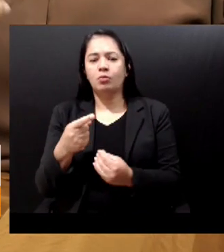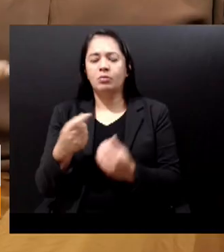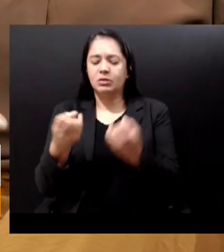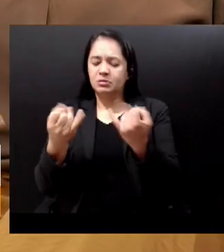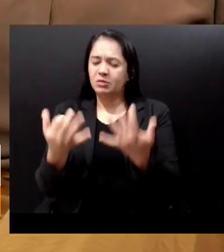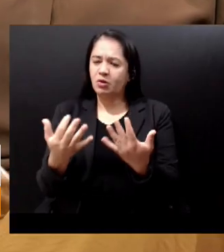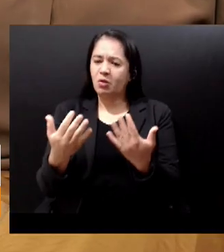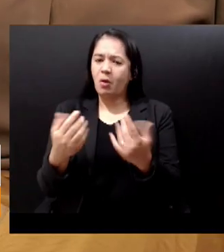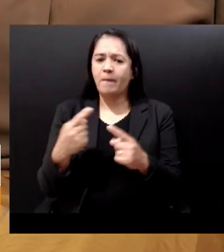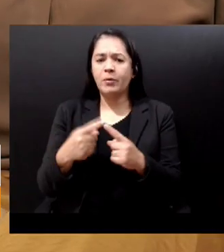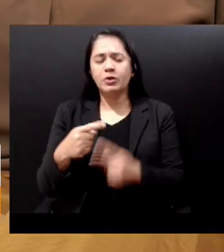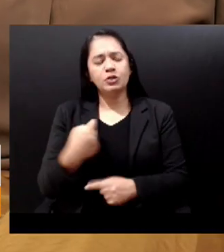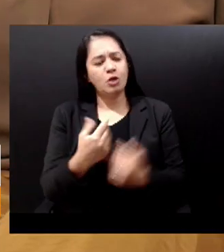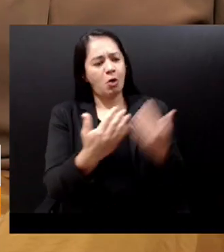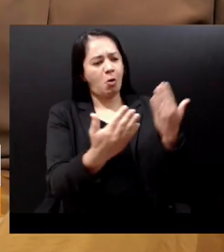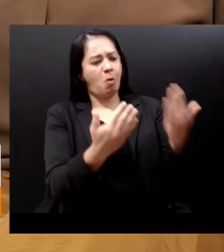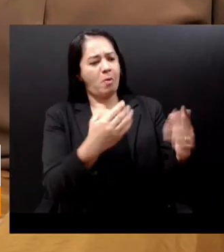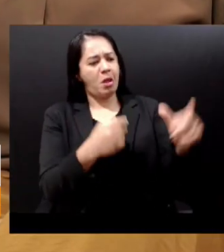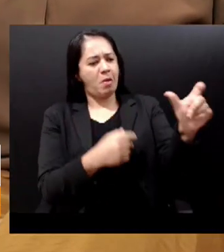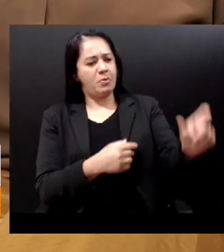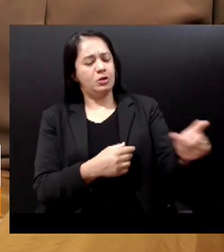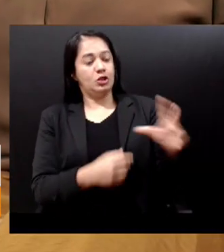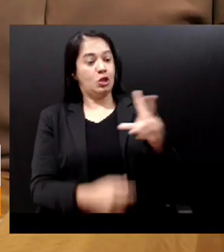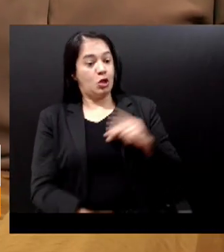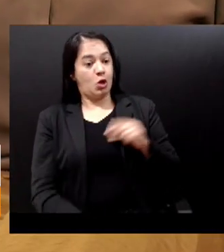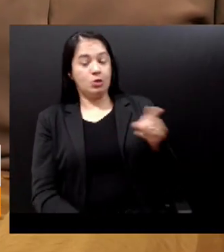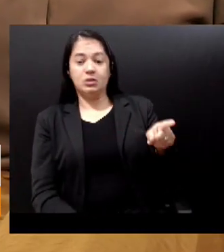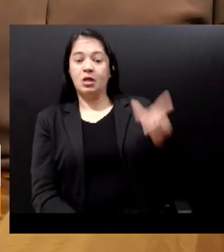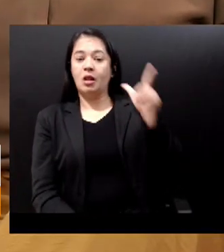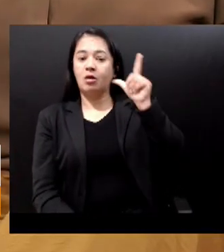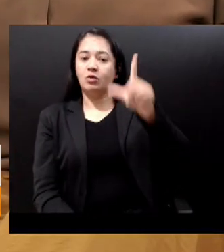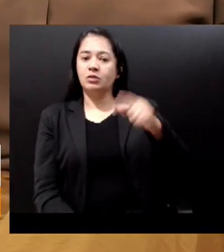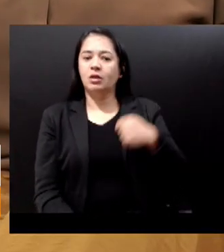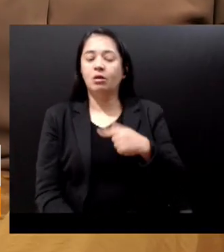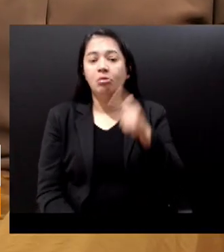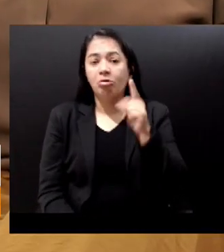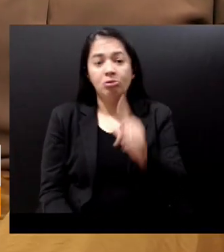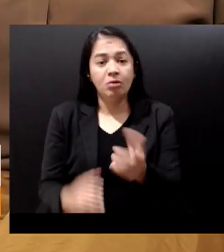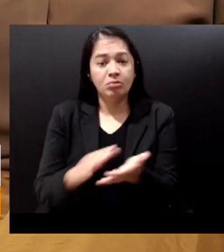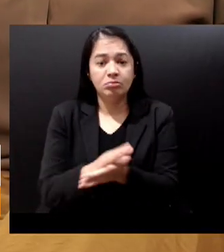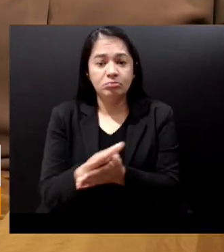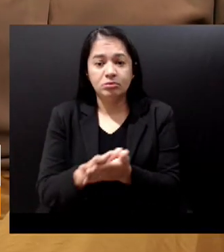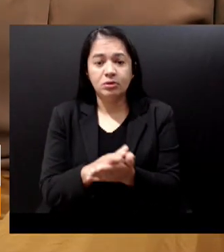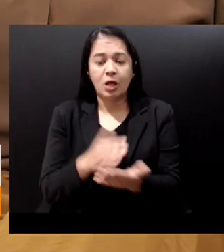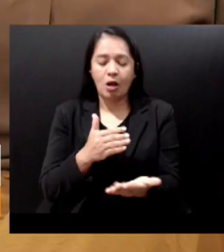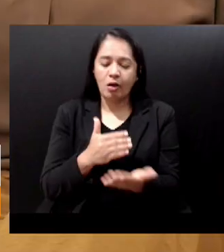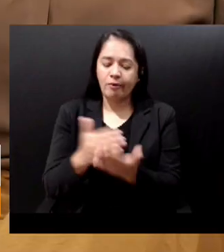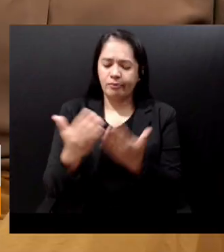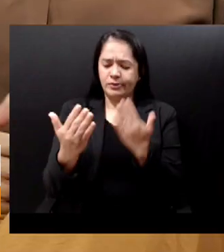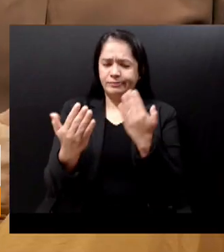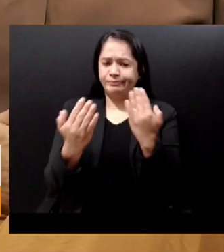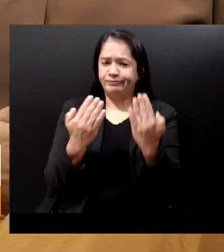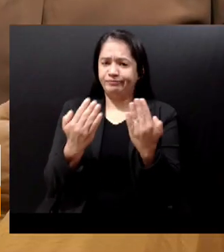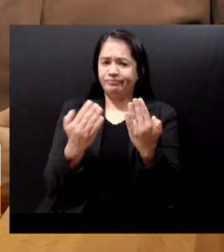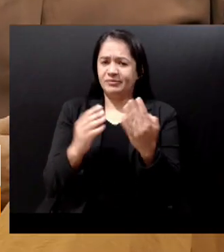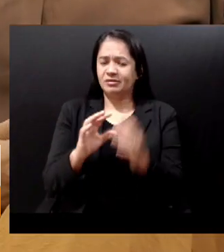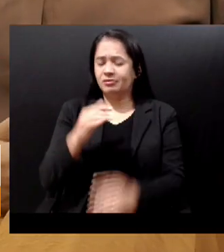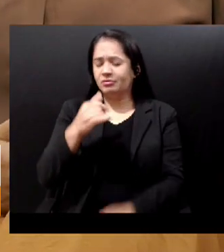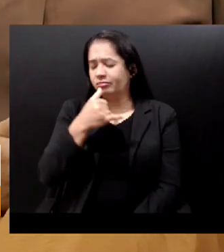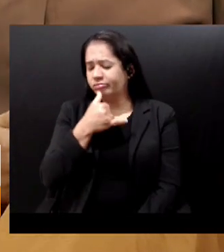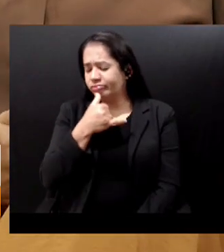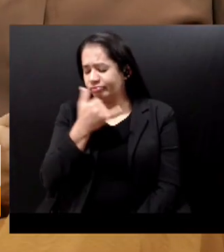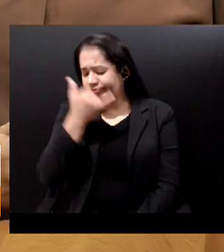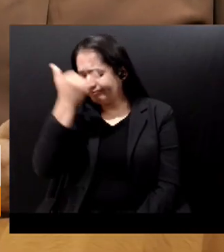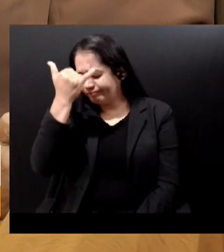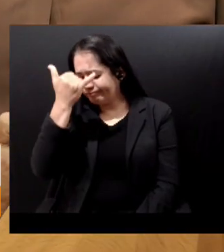a pessoa que está lá, poxa vida, né, ela consegue, eu não consigo, e aí começa essa comparação, vem a tristeza, a frustração, a autossabotagem. Explica pra